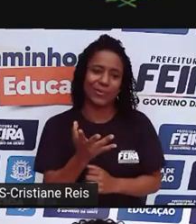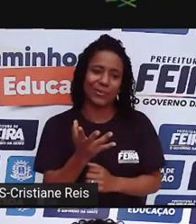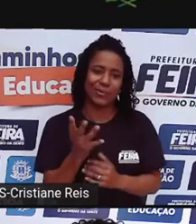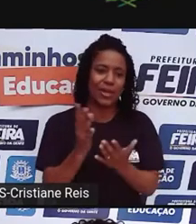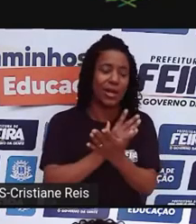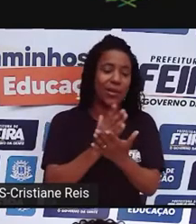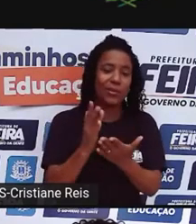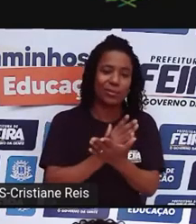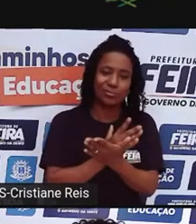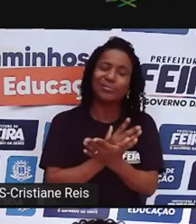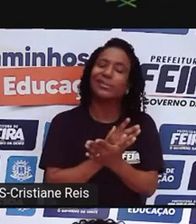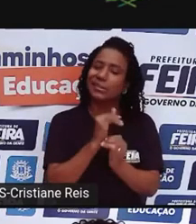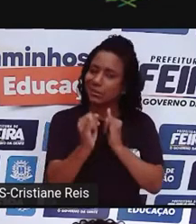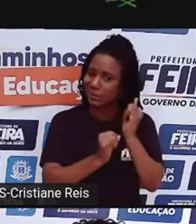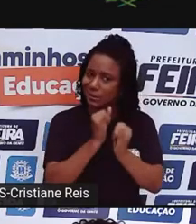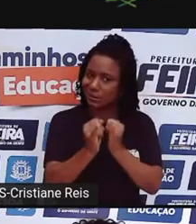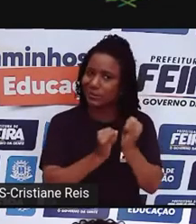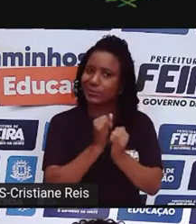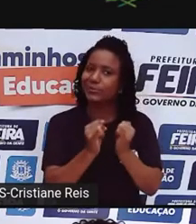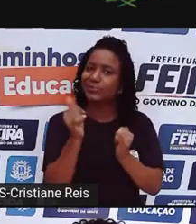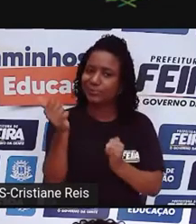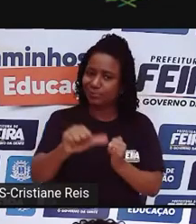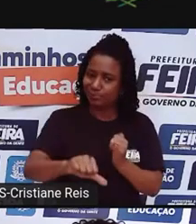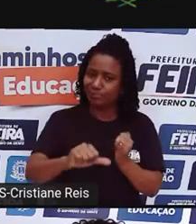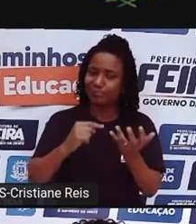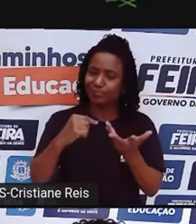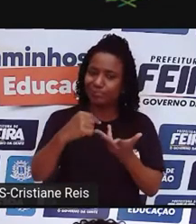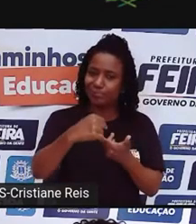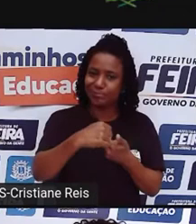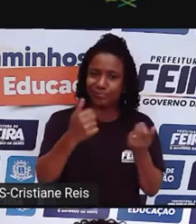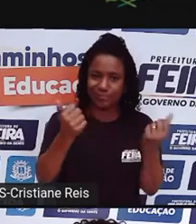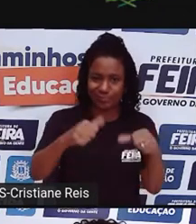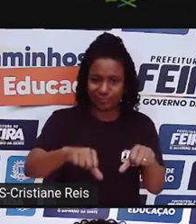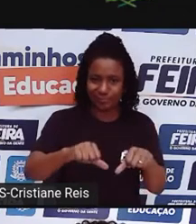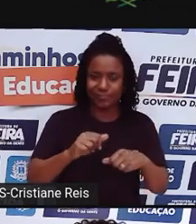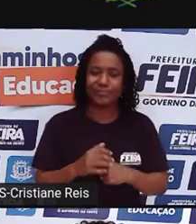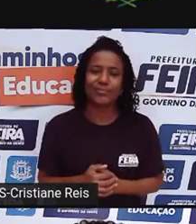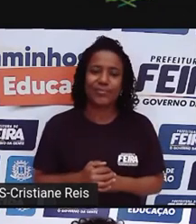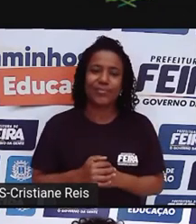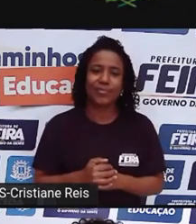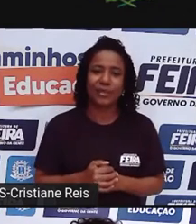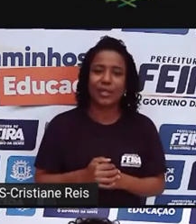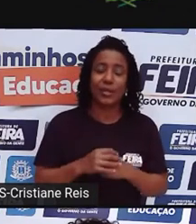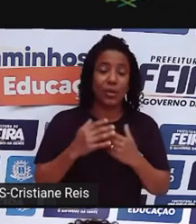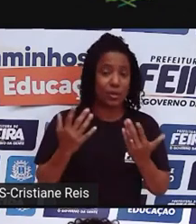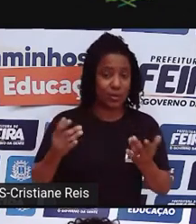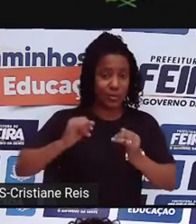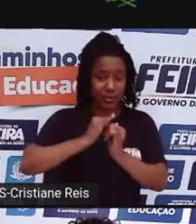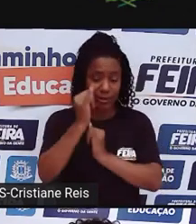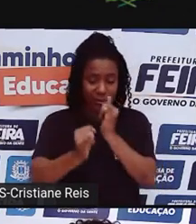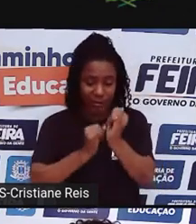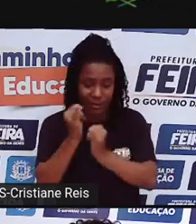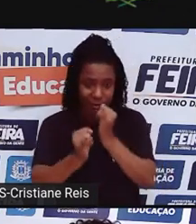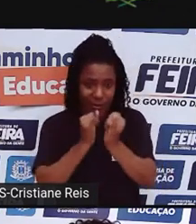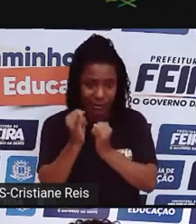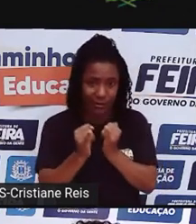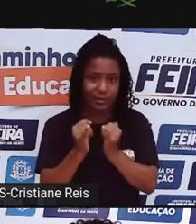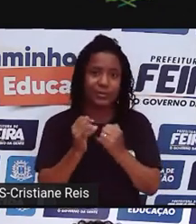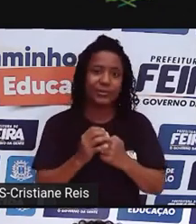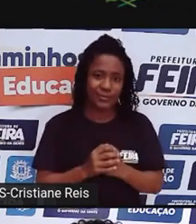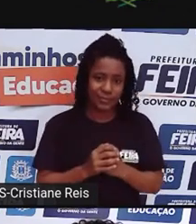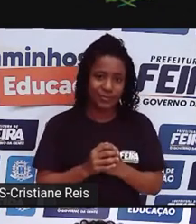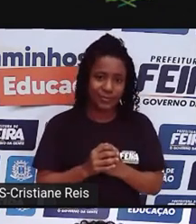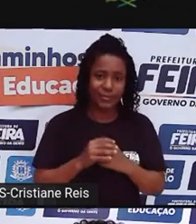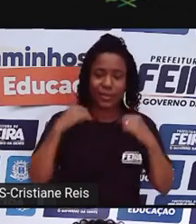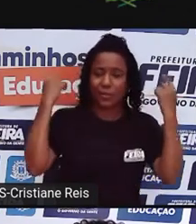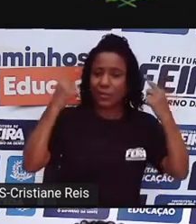cabelo, eu tenho a impressão de que a internet, ela deu muito fôlego a esse debate. Ela acabou juntando pessoas que pensavam igual, que